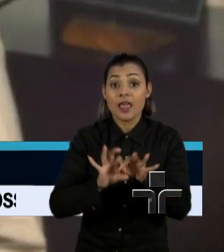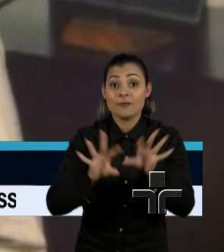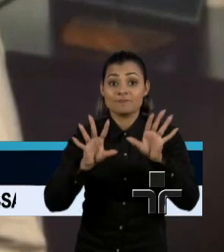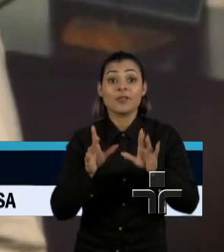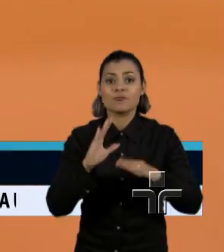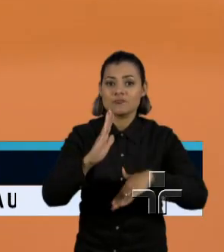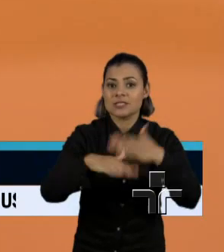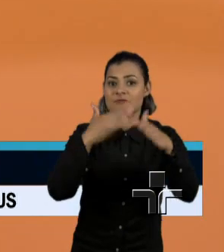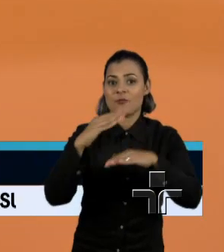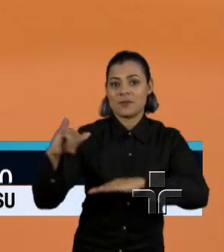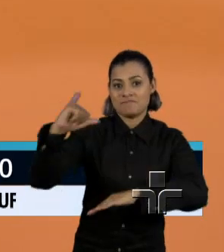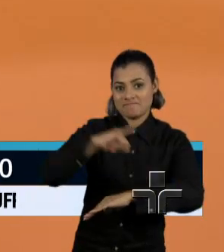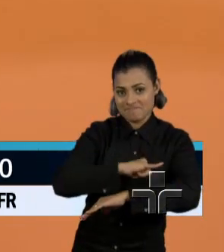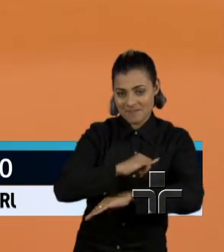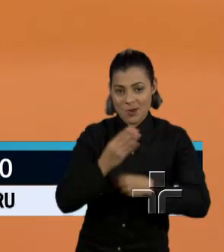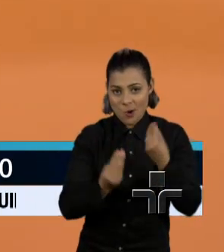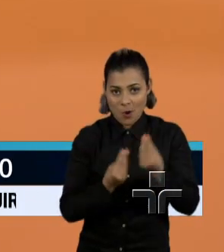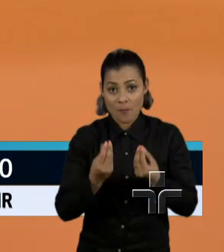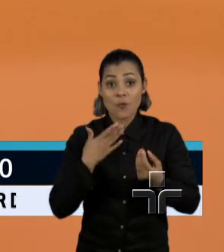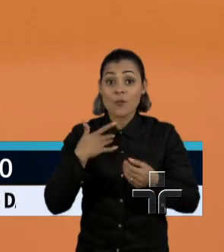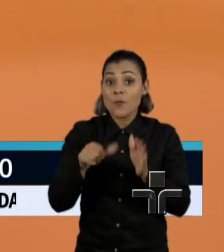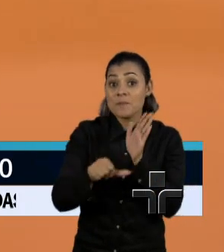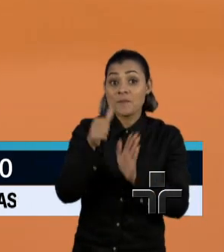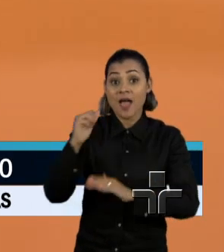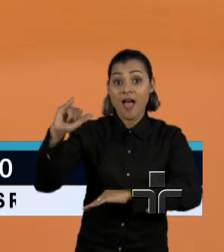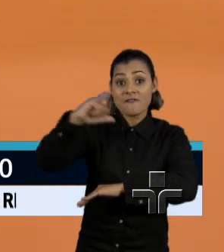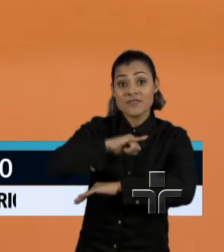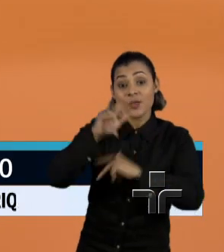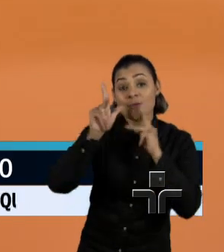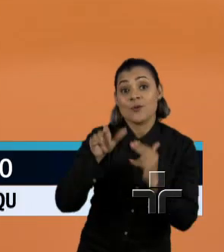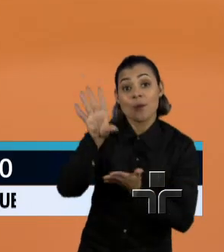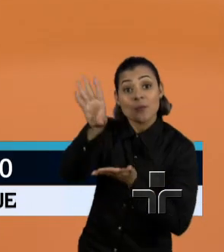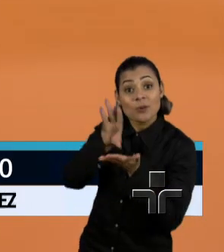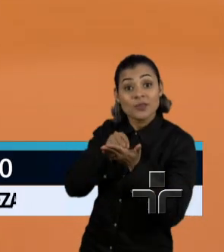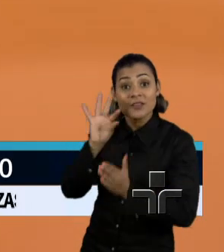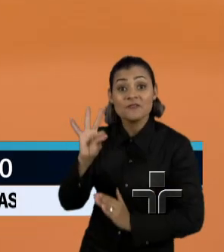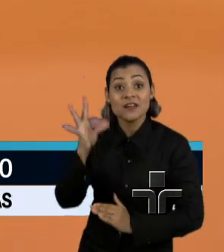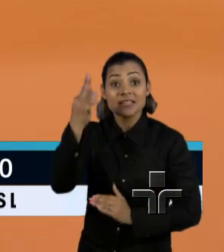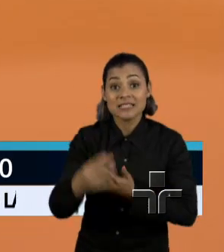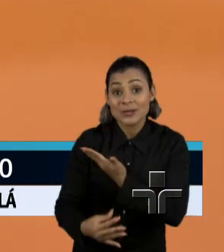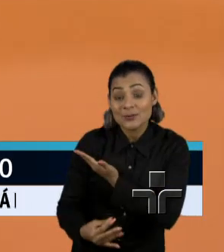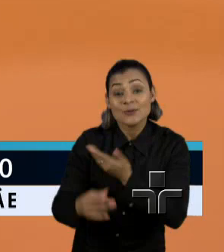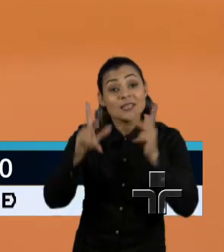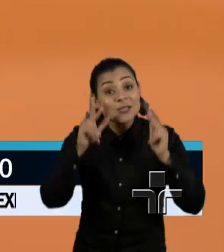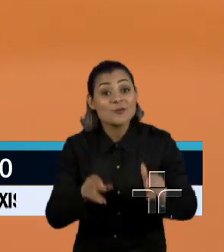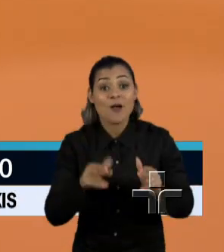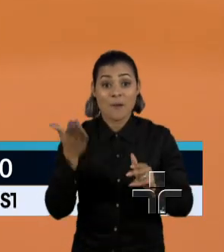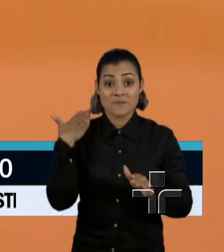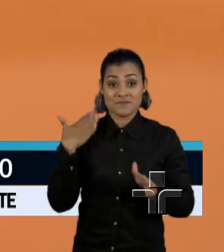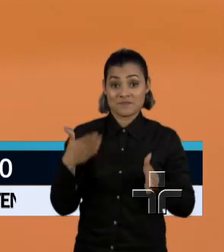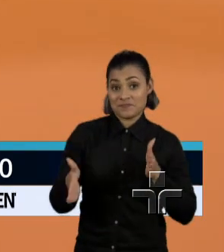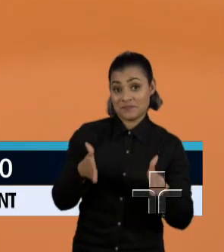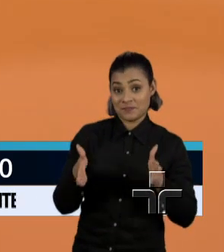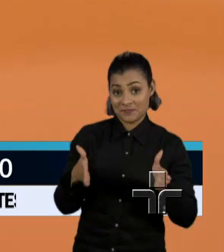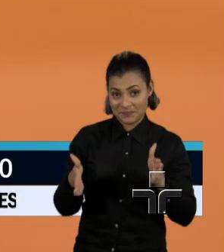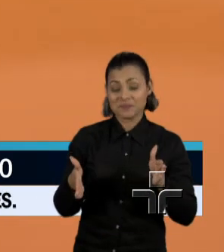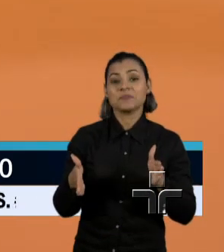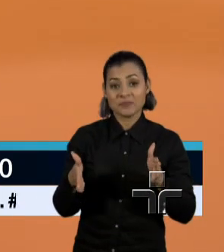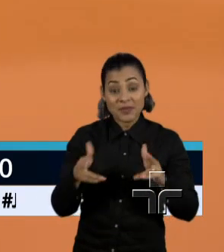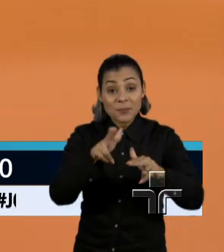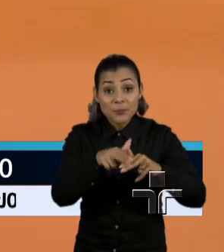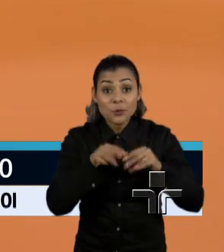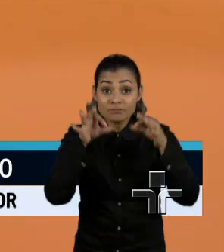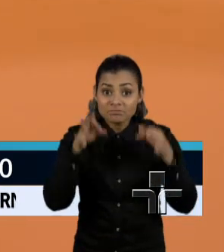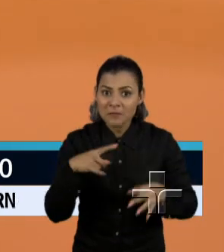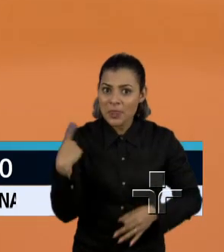do Bandeirante. Se a gente fizesse avião igual aos franceses ou aos americanos que dominavam o mercado na época,